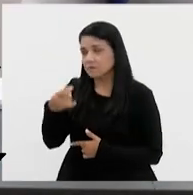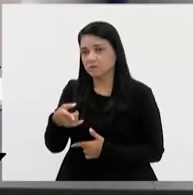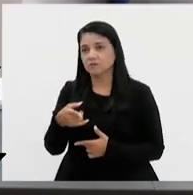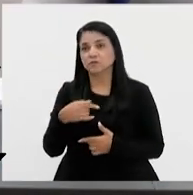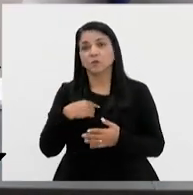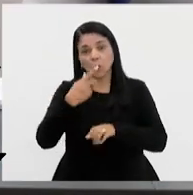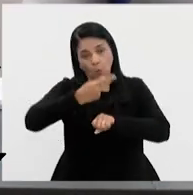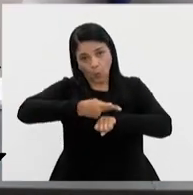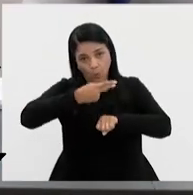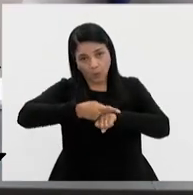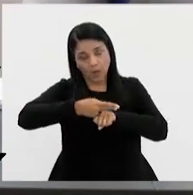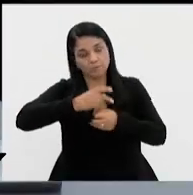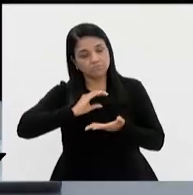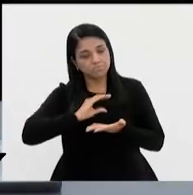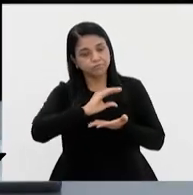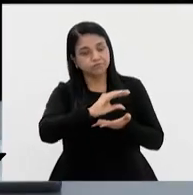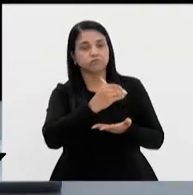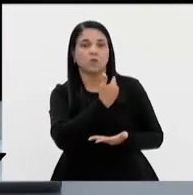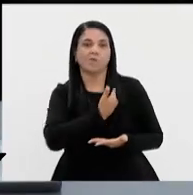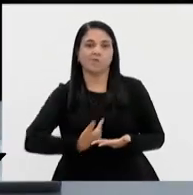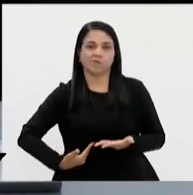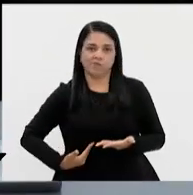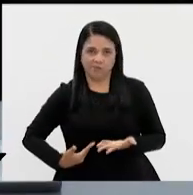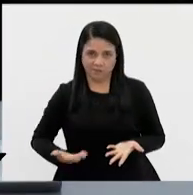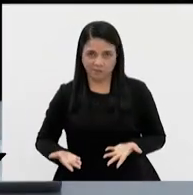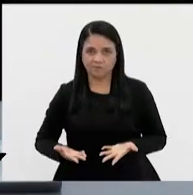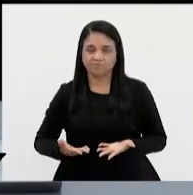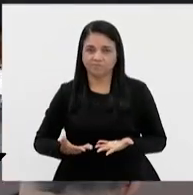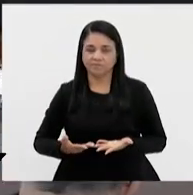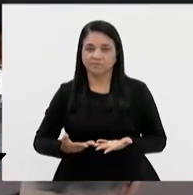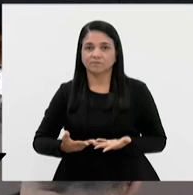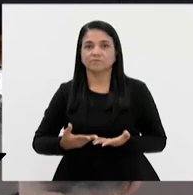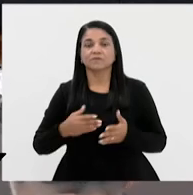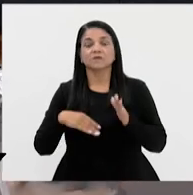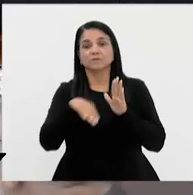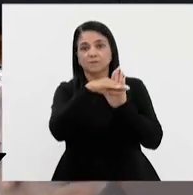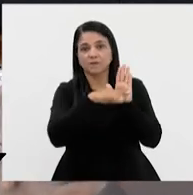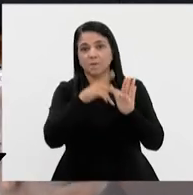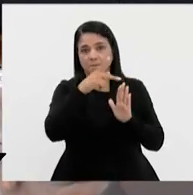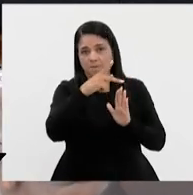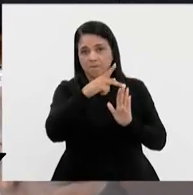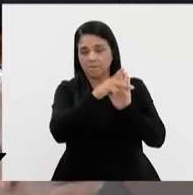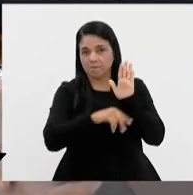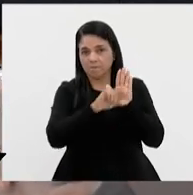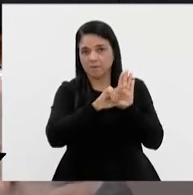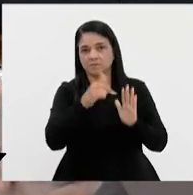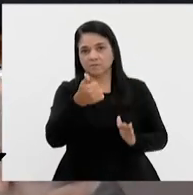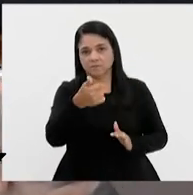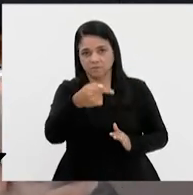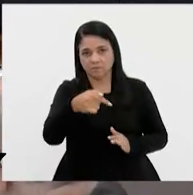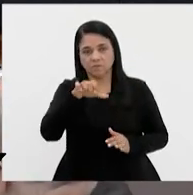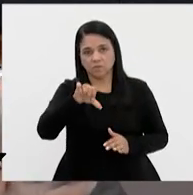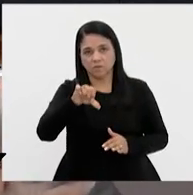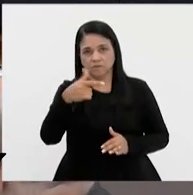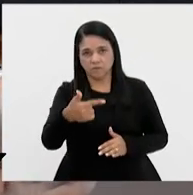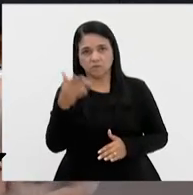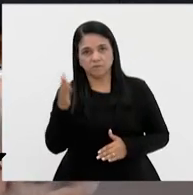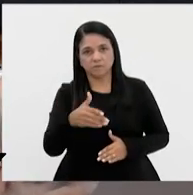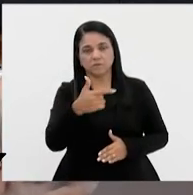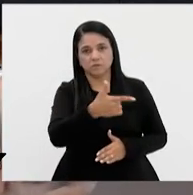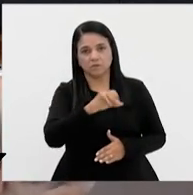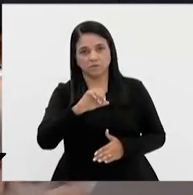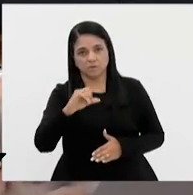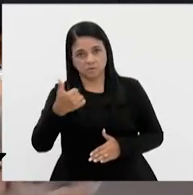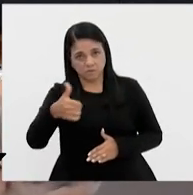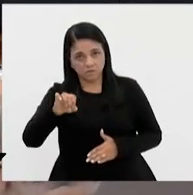seja custeado com recurso público. Não chega num... Perfeito. Item 4 da pauta, PL 1792 de 19, de autoria do deputado Jorge Felipe